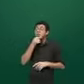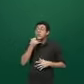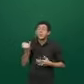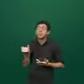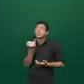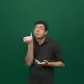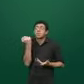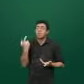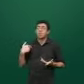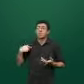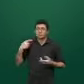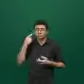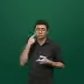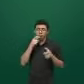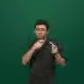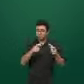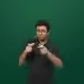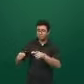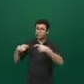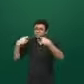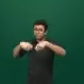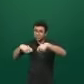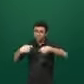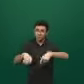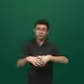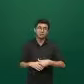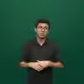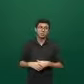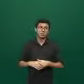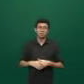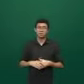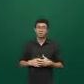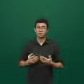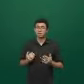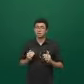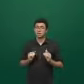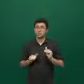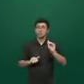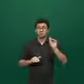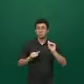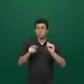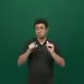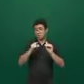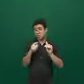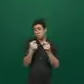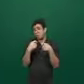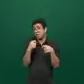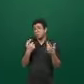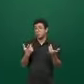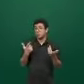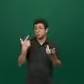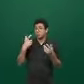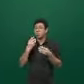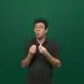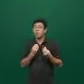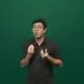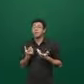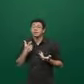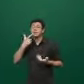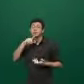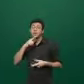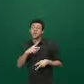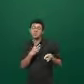se precisa efetivamente, e, obviamente, como que a gente perseguia até outras fontes